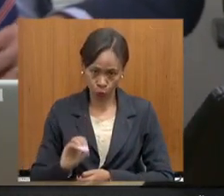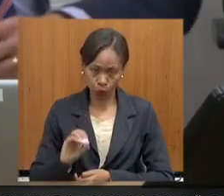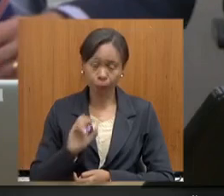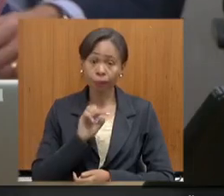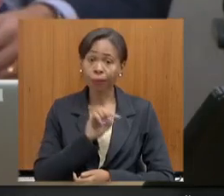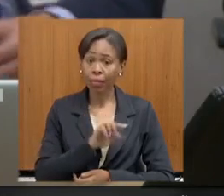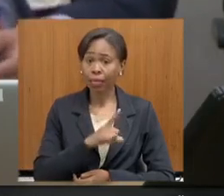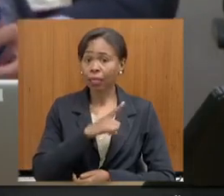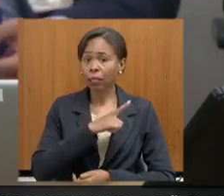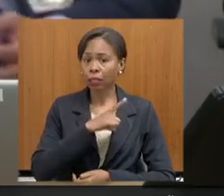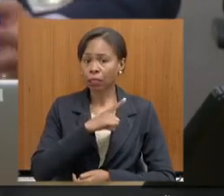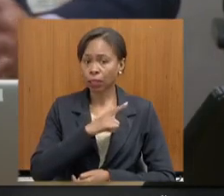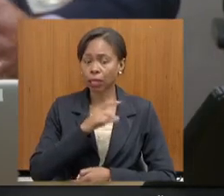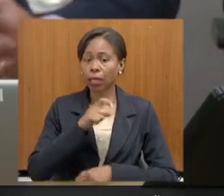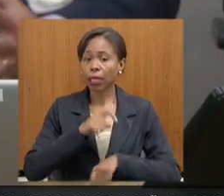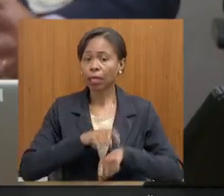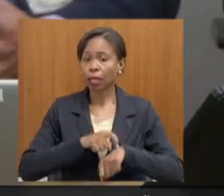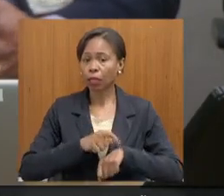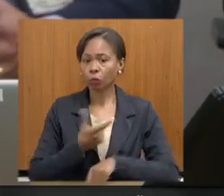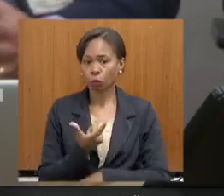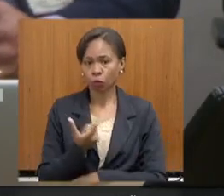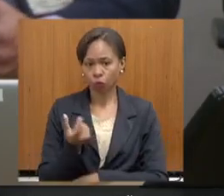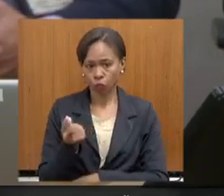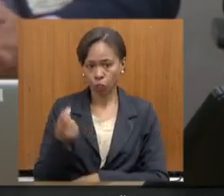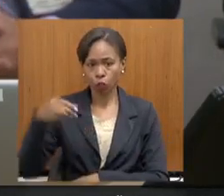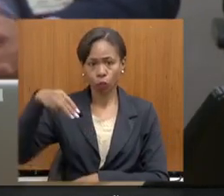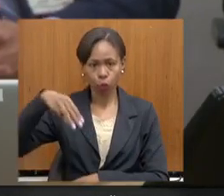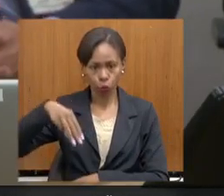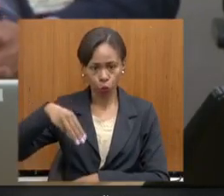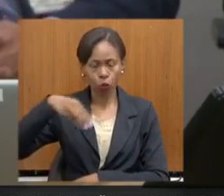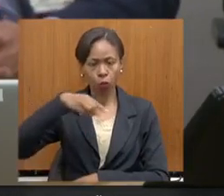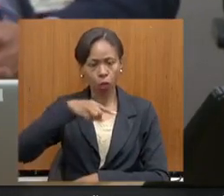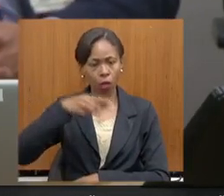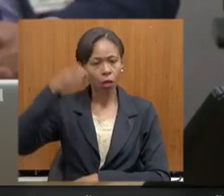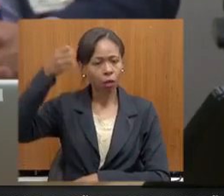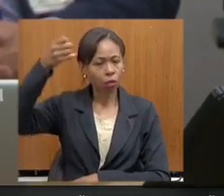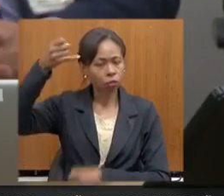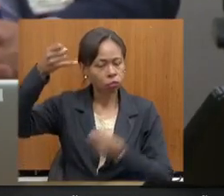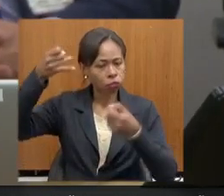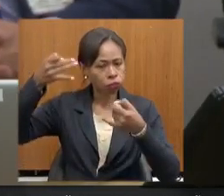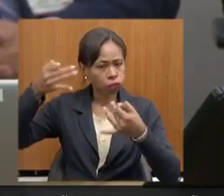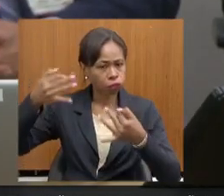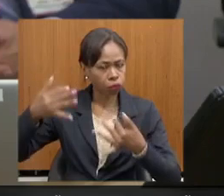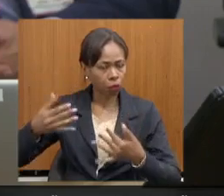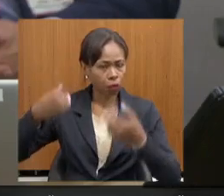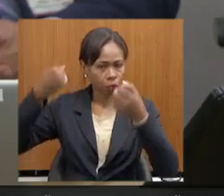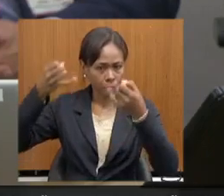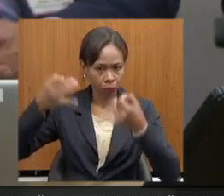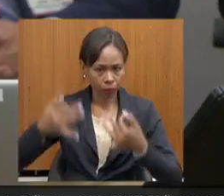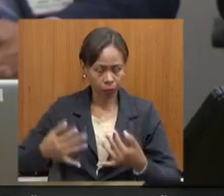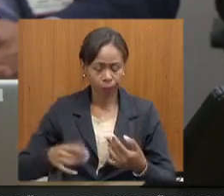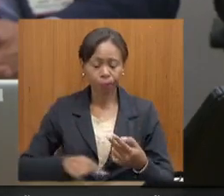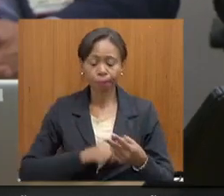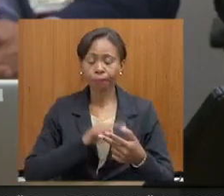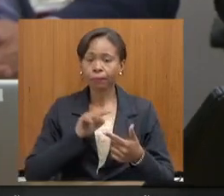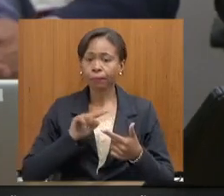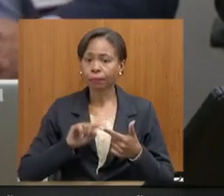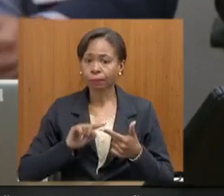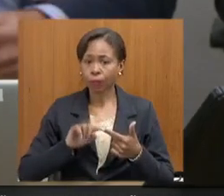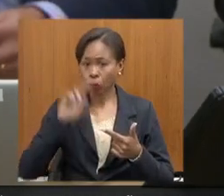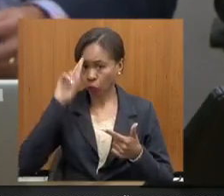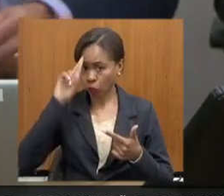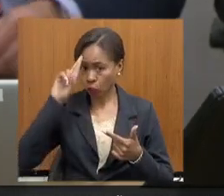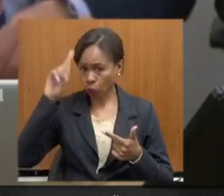disporá de até 20 minutos para a sua exposição o diretor-presidente da companhia energética